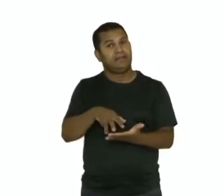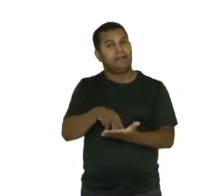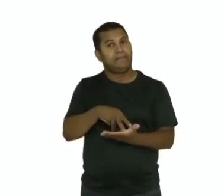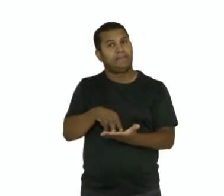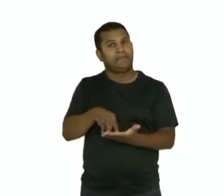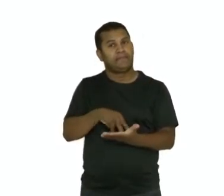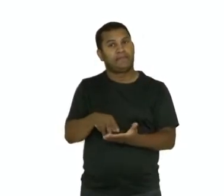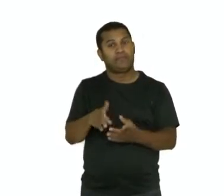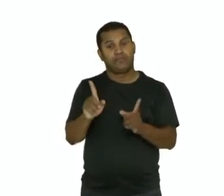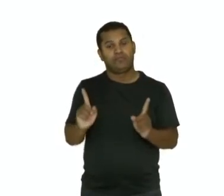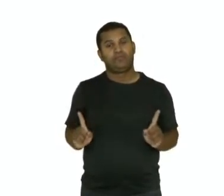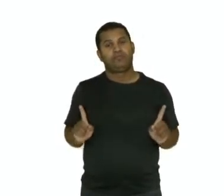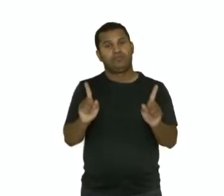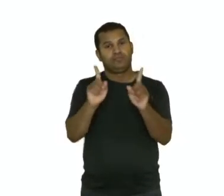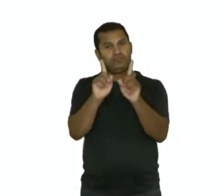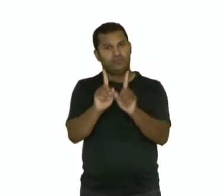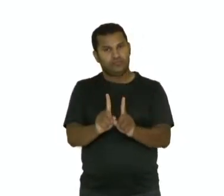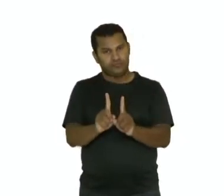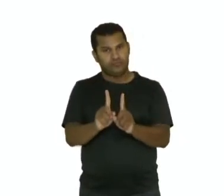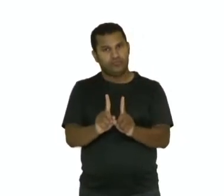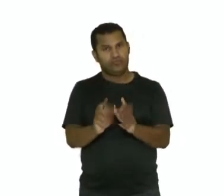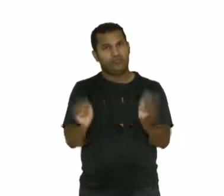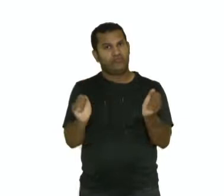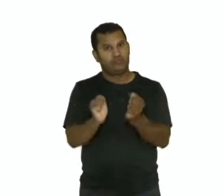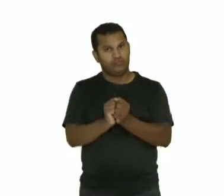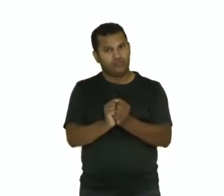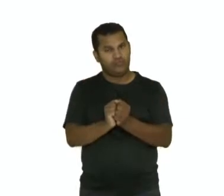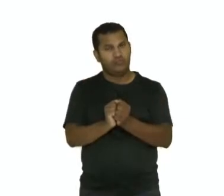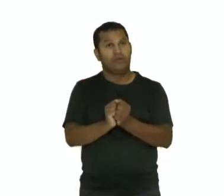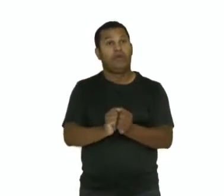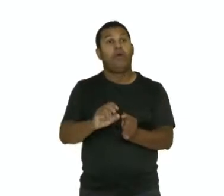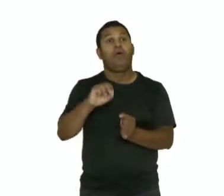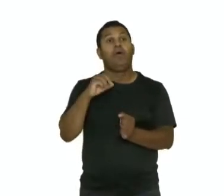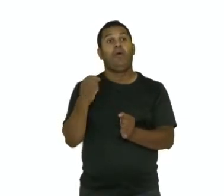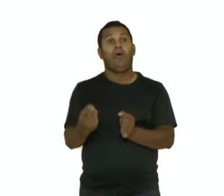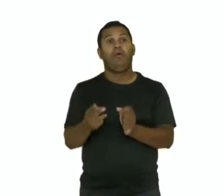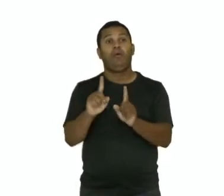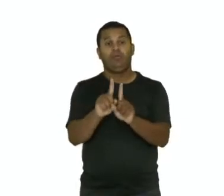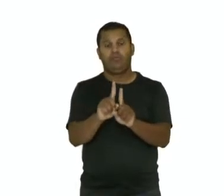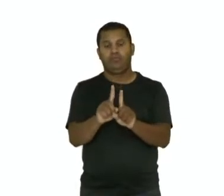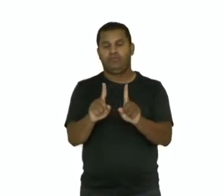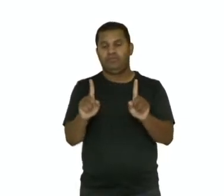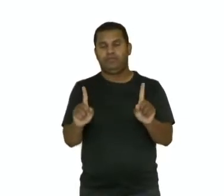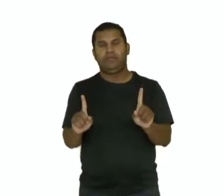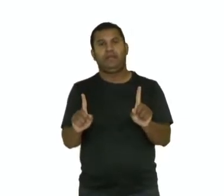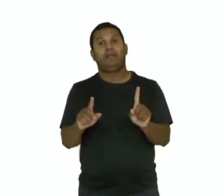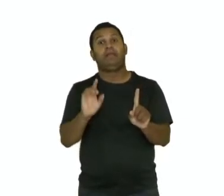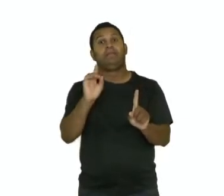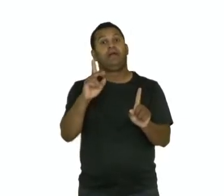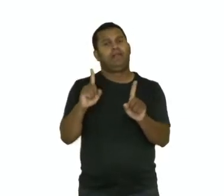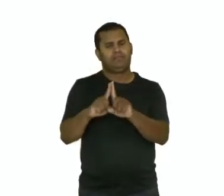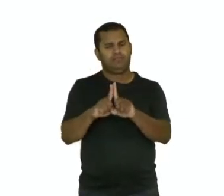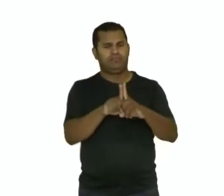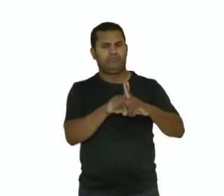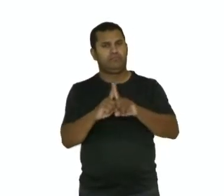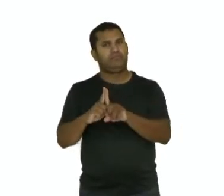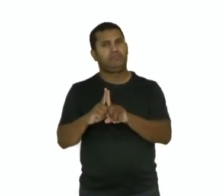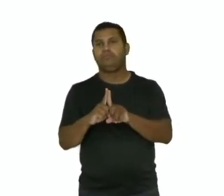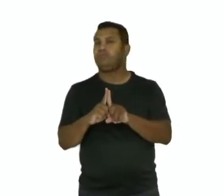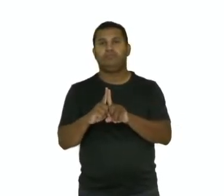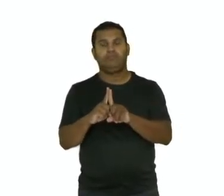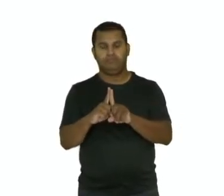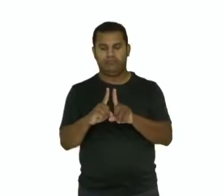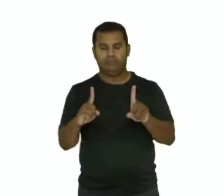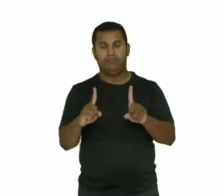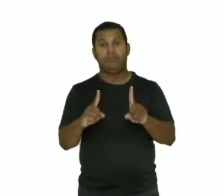o casal deve manter certa distância para que os quadris possam acompanhar o ritmo das maracas. Então, que também